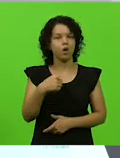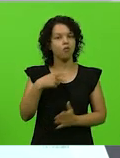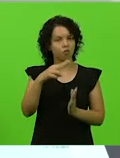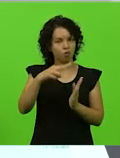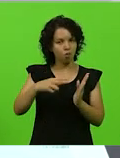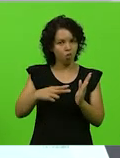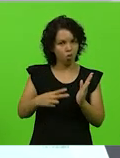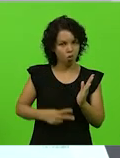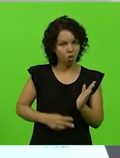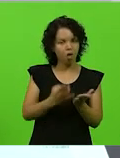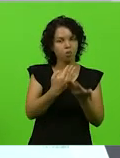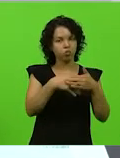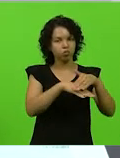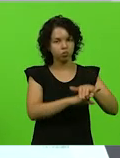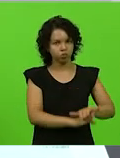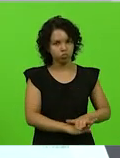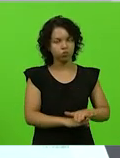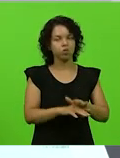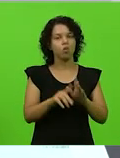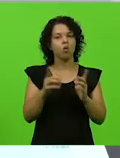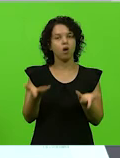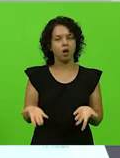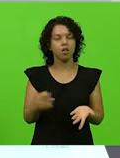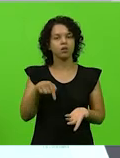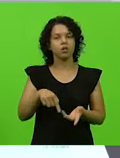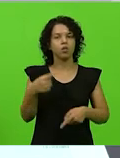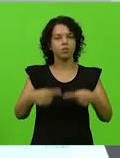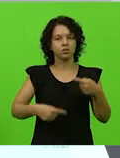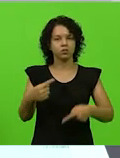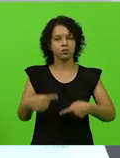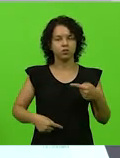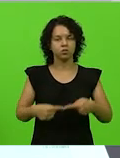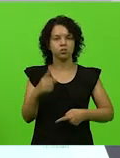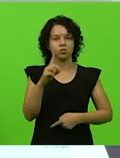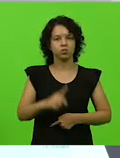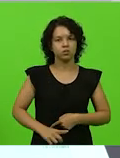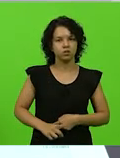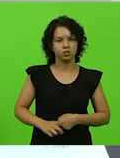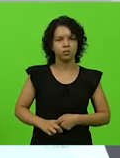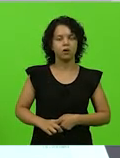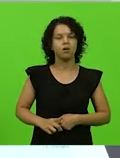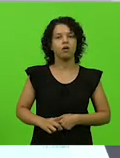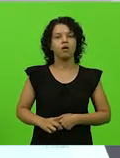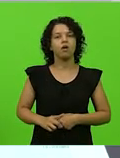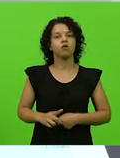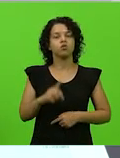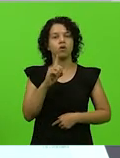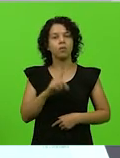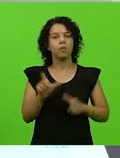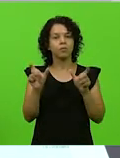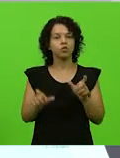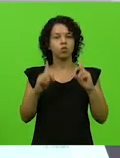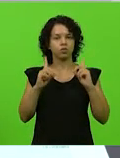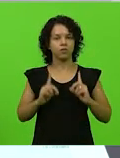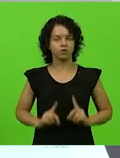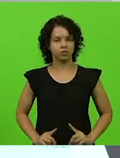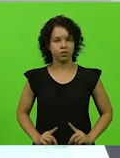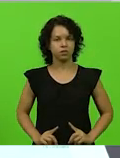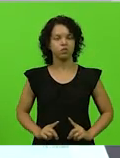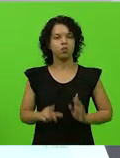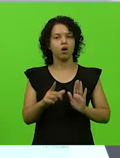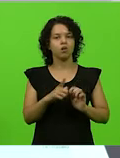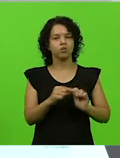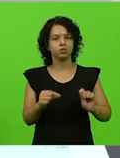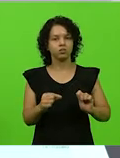no âmbito desta comissão de defesa dos direitos da pessoa com deficiência com enfoque nas disposições contidas no artigo